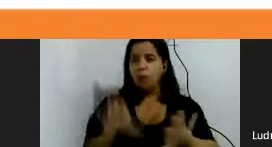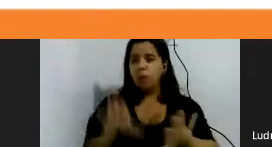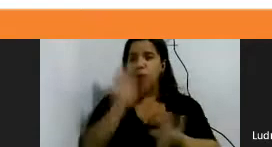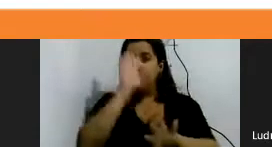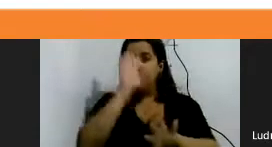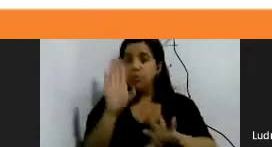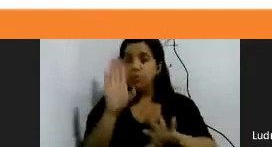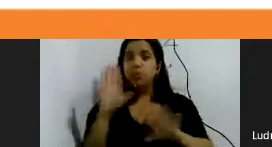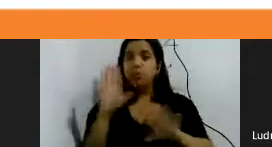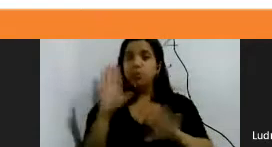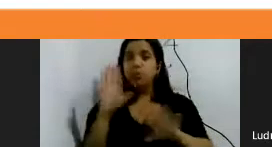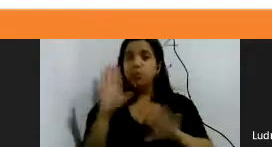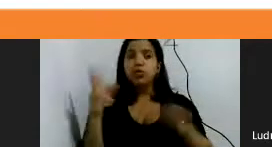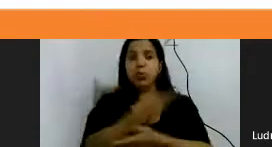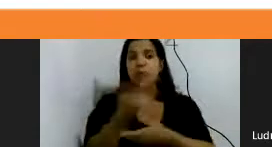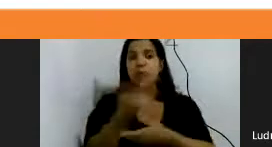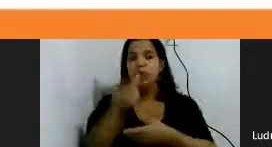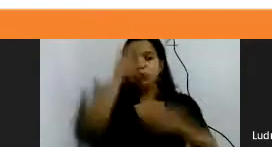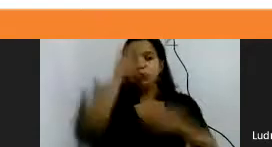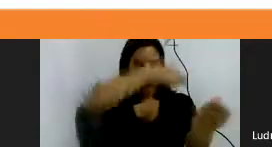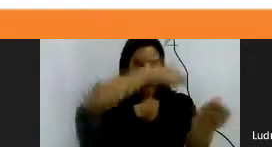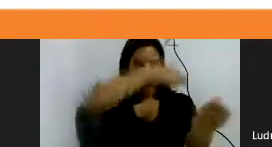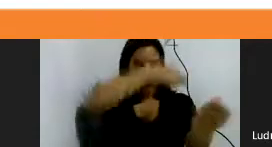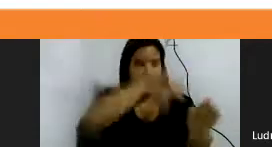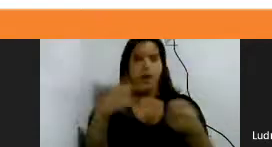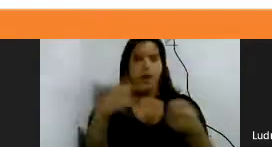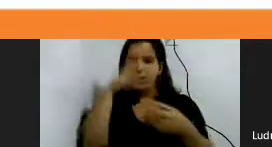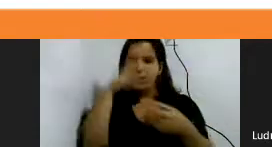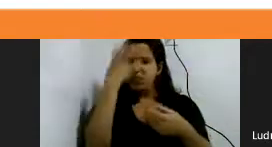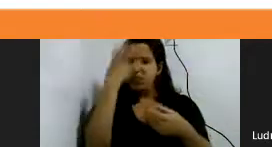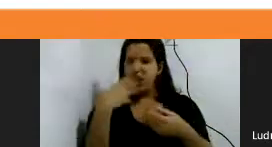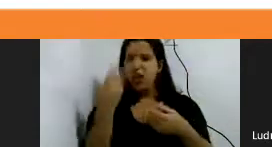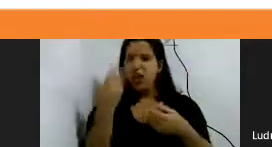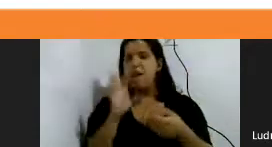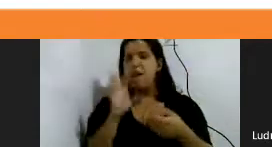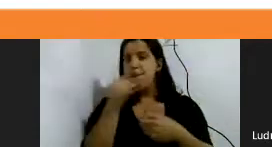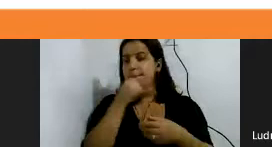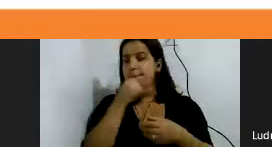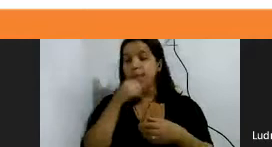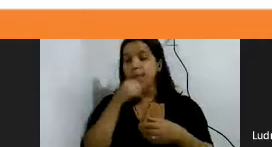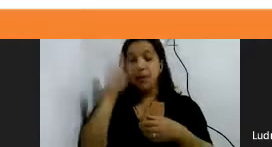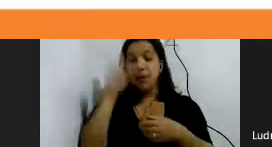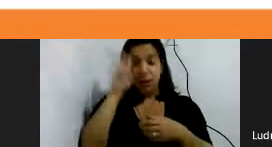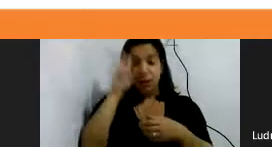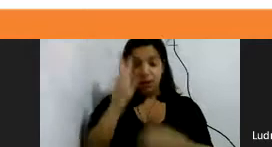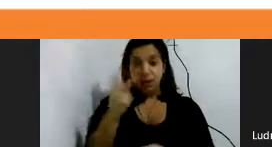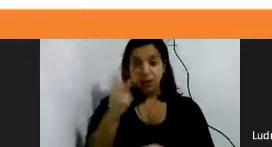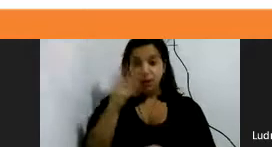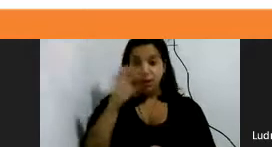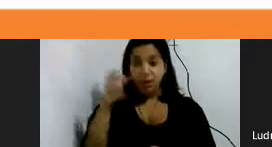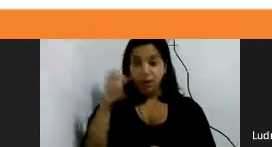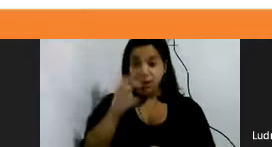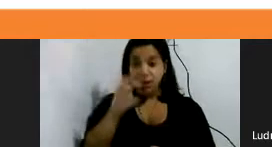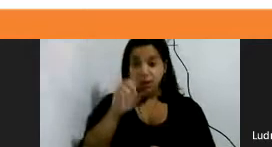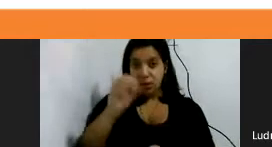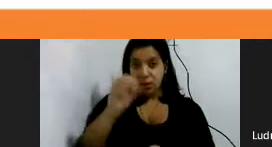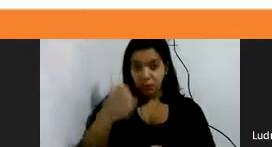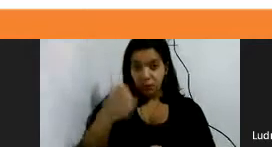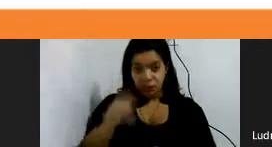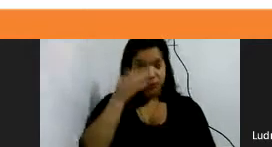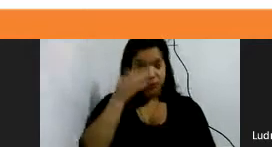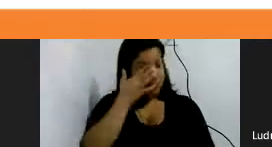uma reação transfusional grave? Vamos lembrar aí da hemólise intravascular.